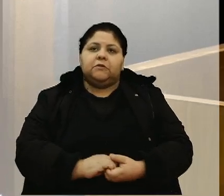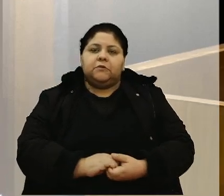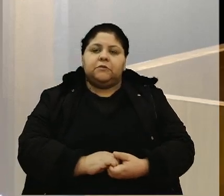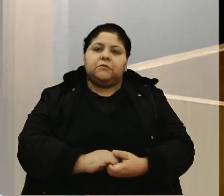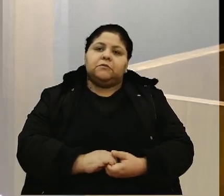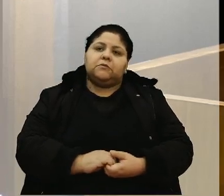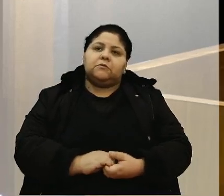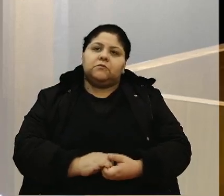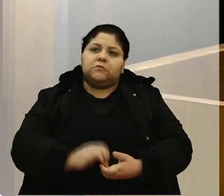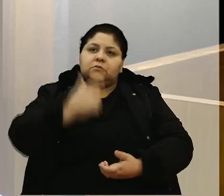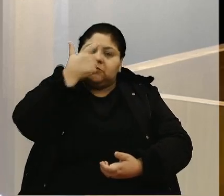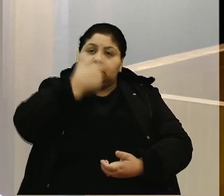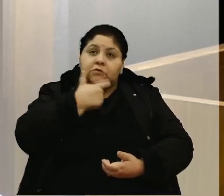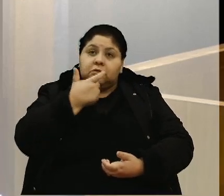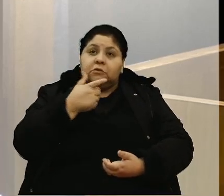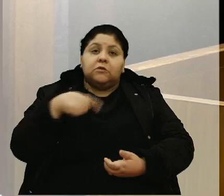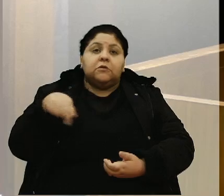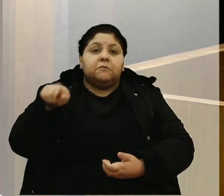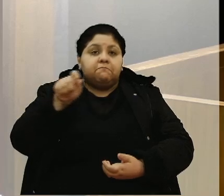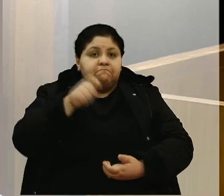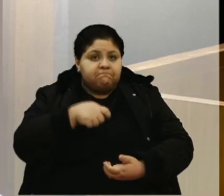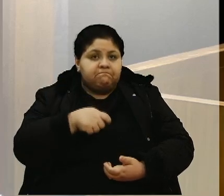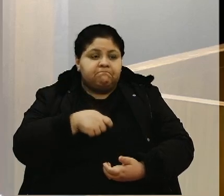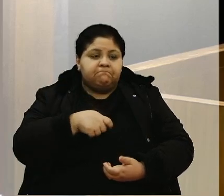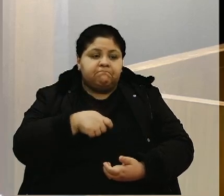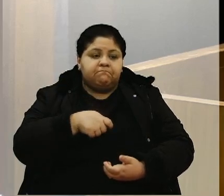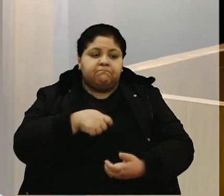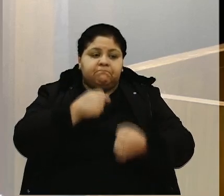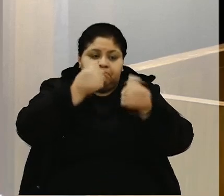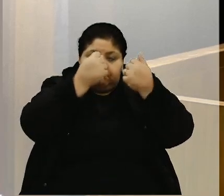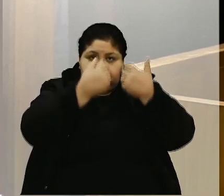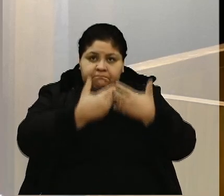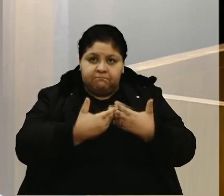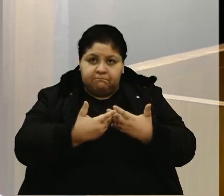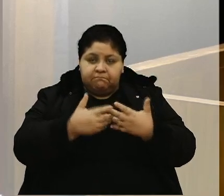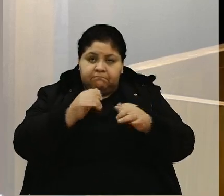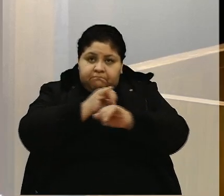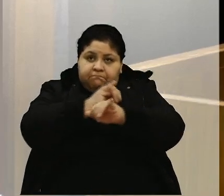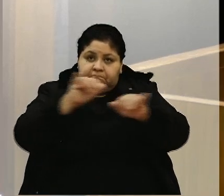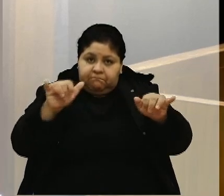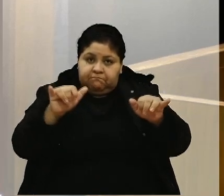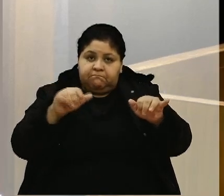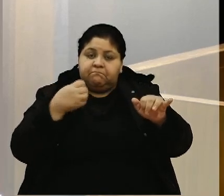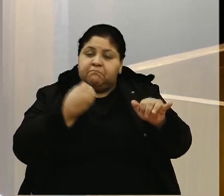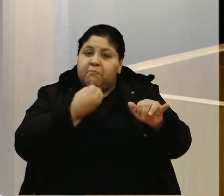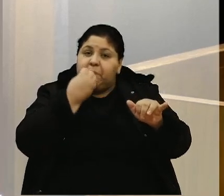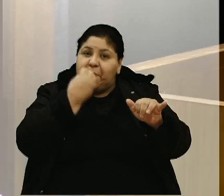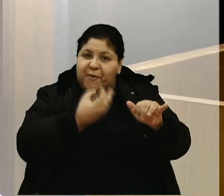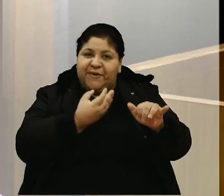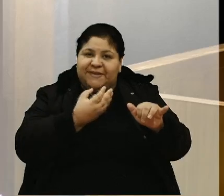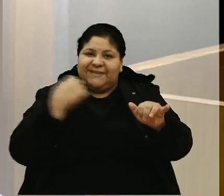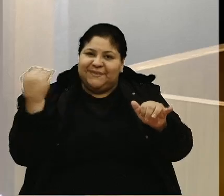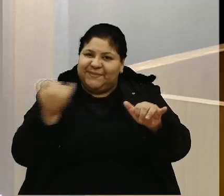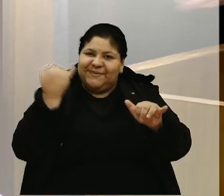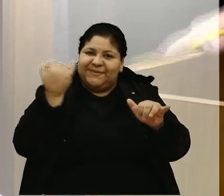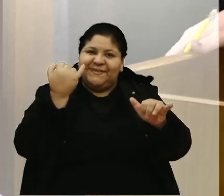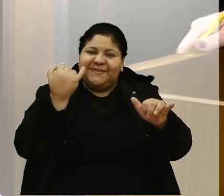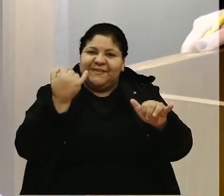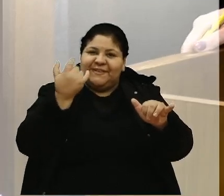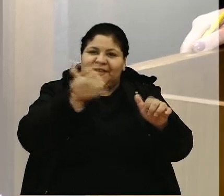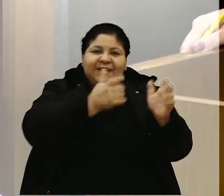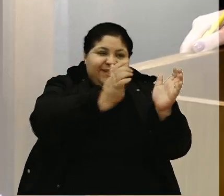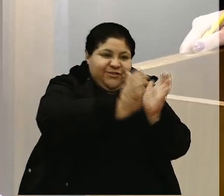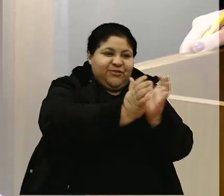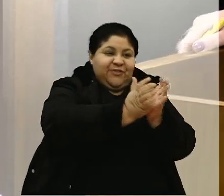lá, eu acho que a gente precisa trazer, né, e eu quero compartilhar notícias boas, notícias importantes. Talvez os colegas já